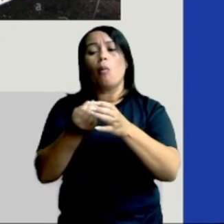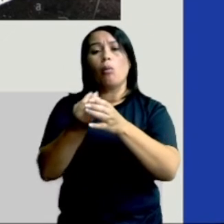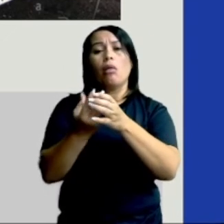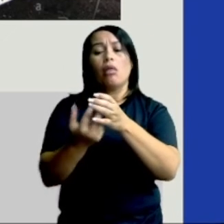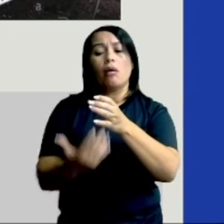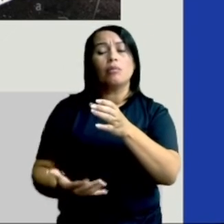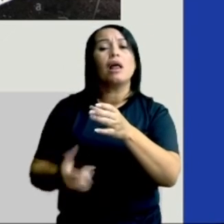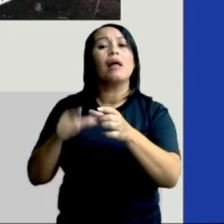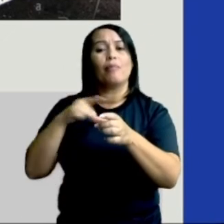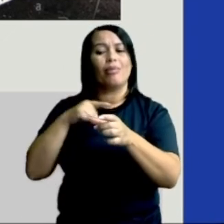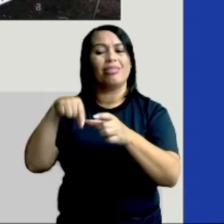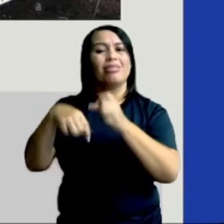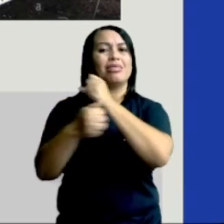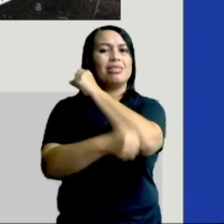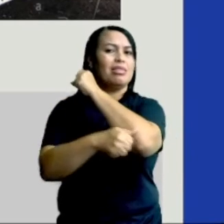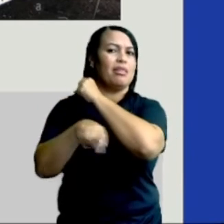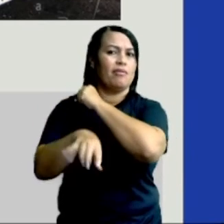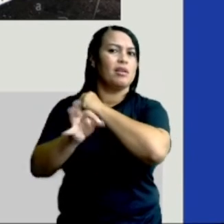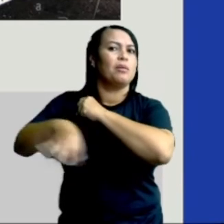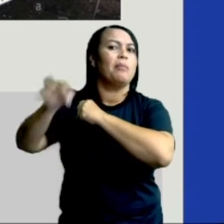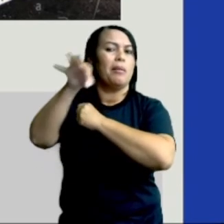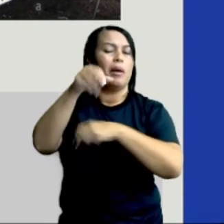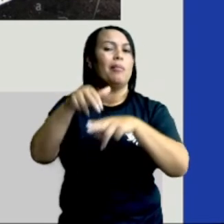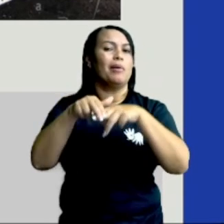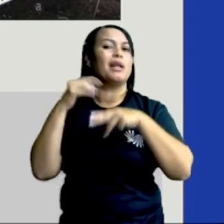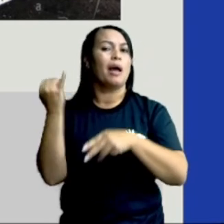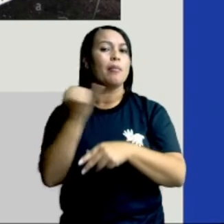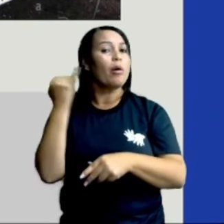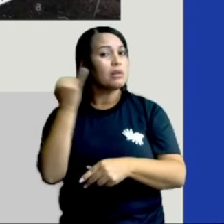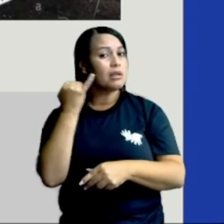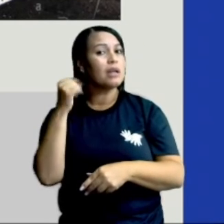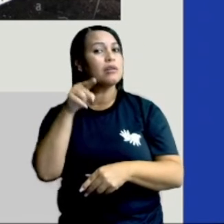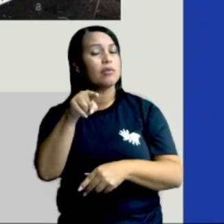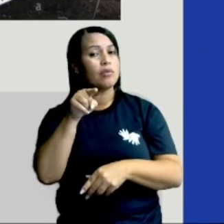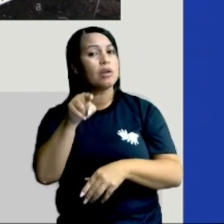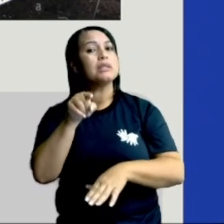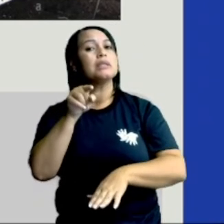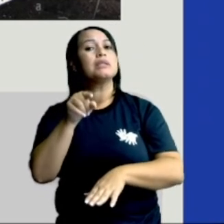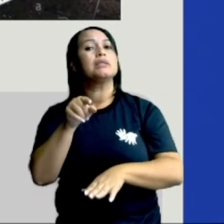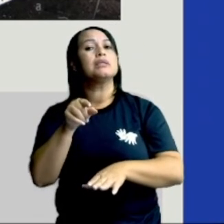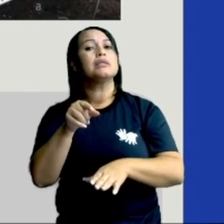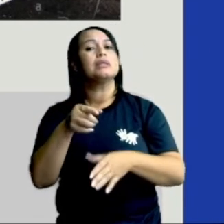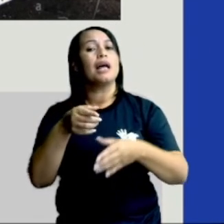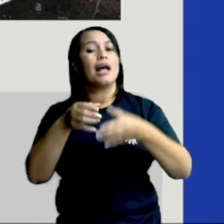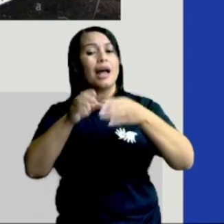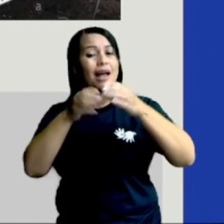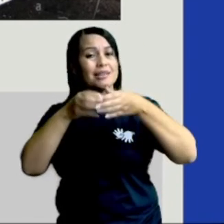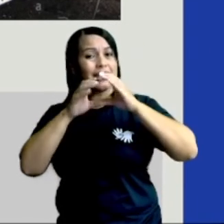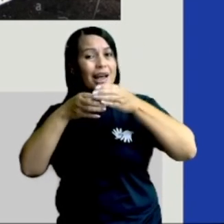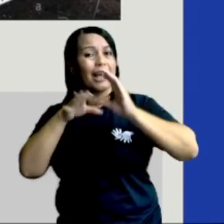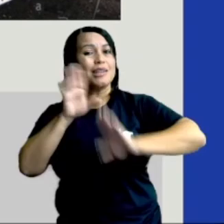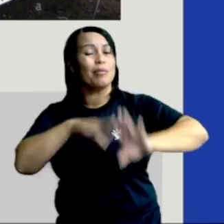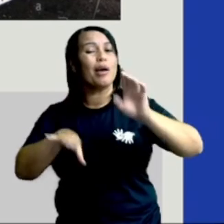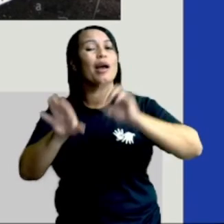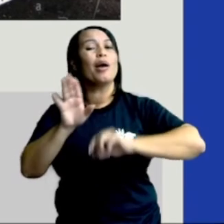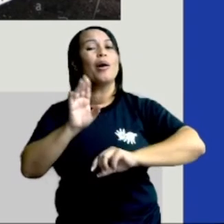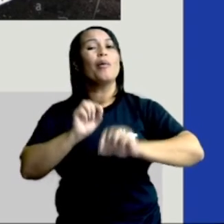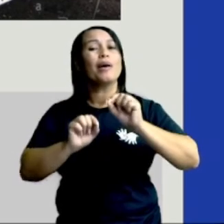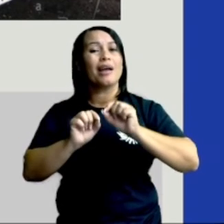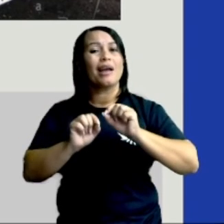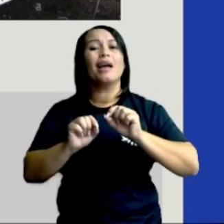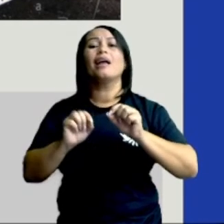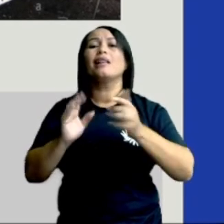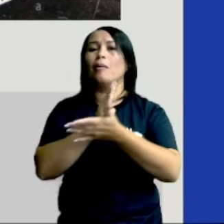ficar dentro desse açaí. Por isso é importante você tomar tanto o açaí quanto o seu caldo de cana também